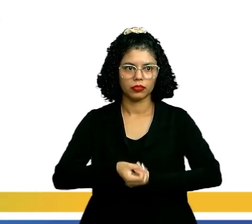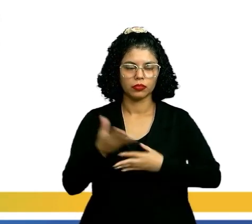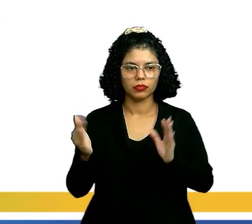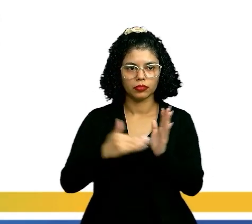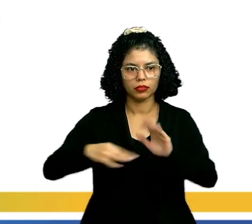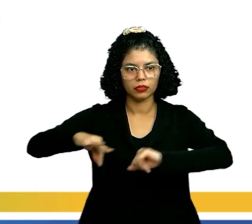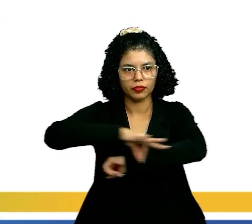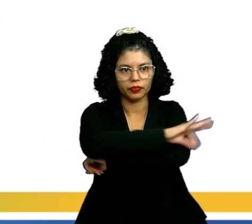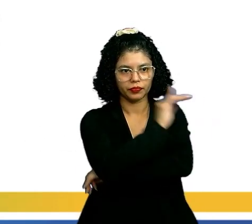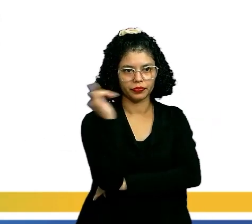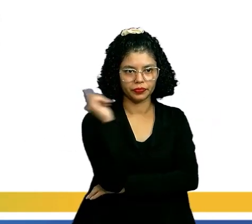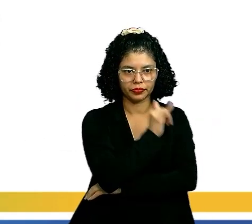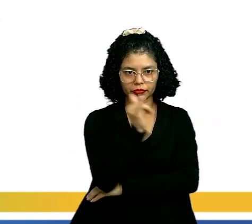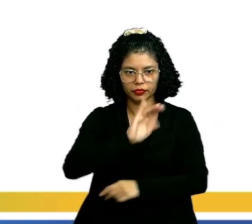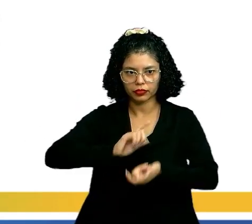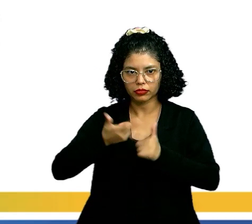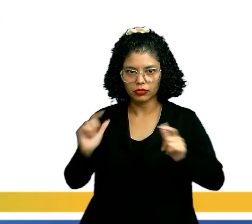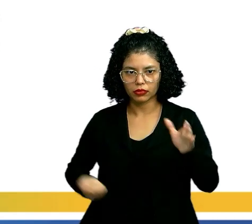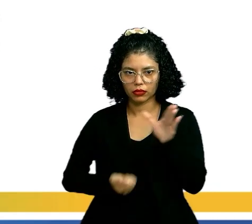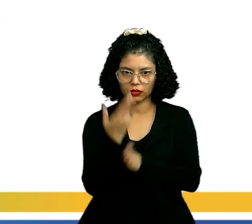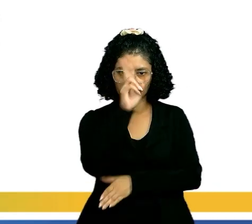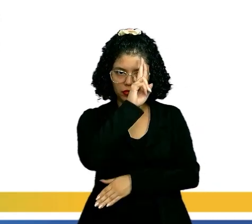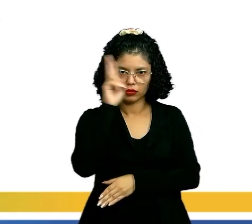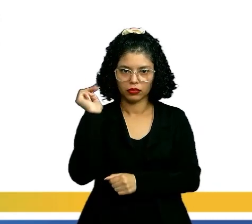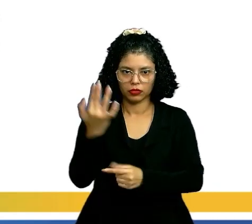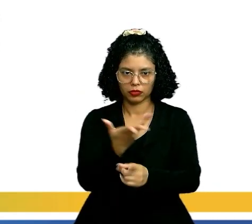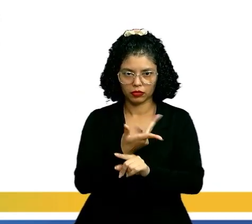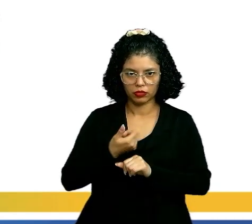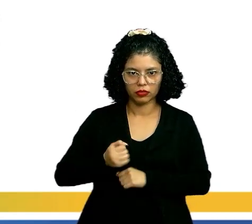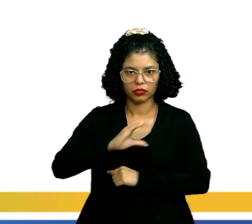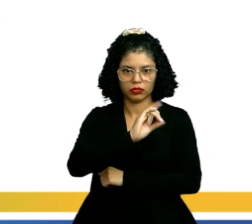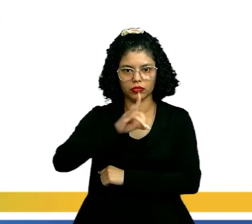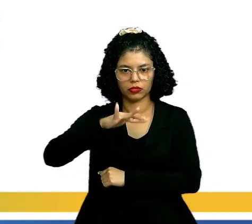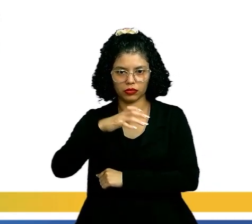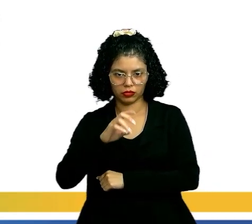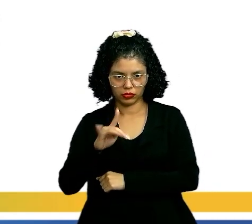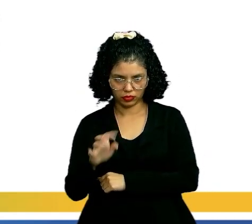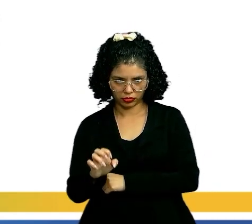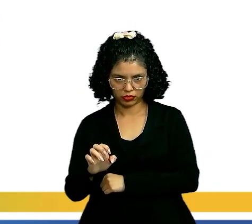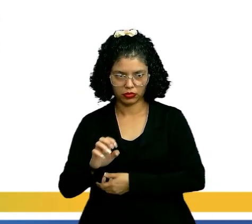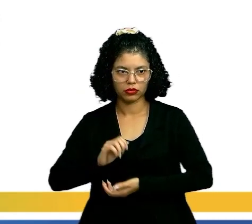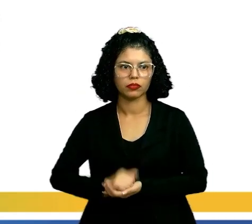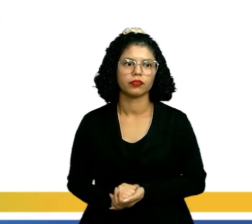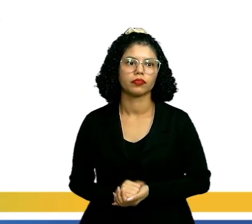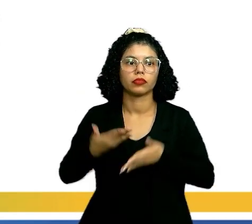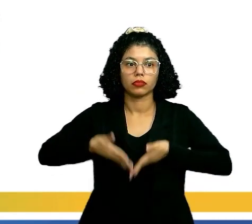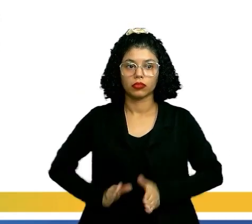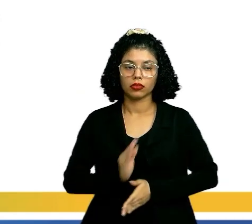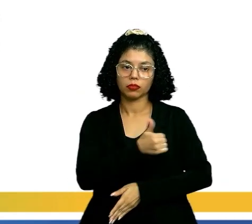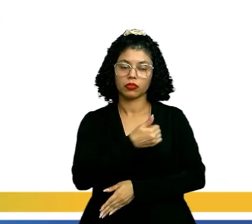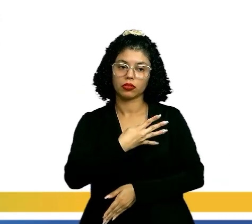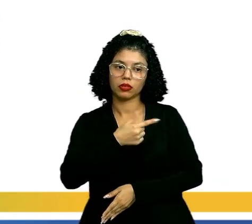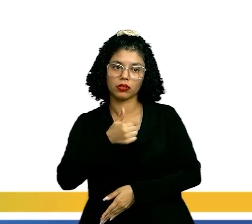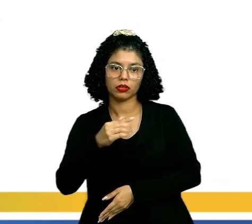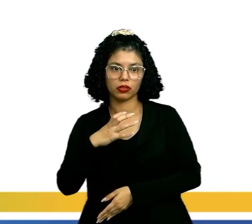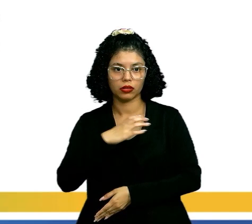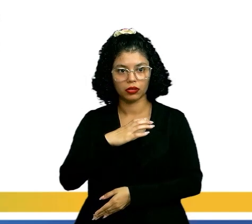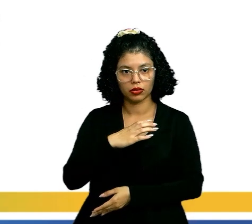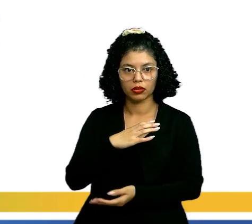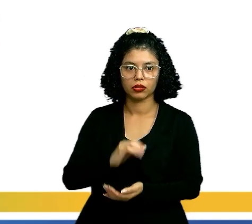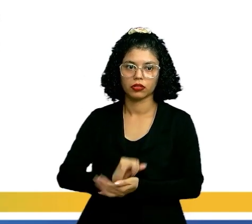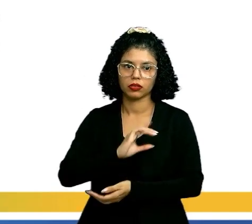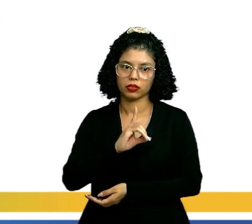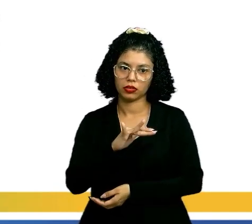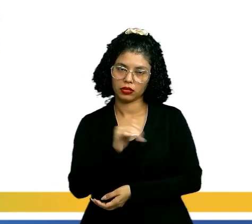e arquiteto italiano, um dos maiores criadores da história da arte do Ocidente. Nasceu em 1475,